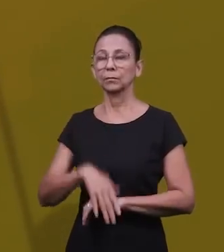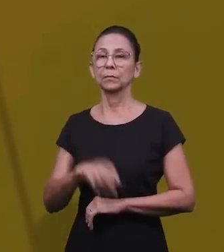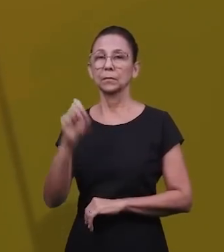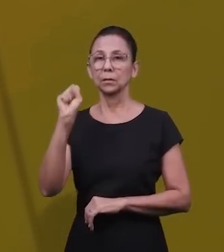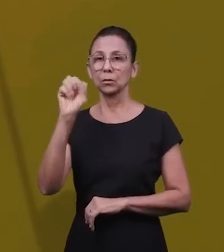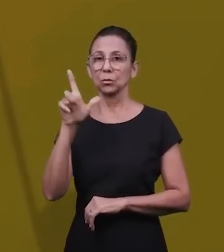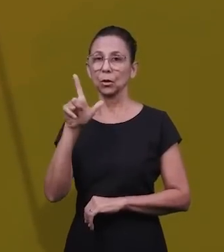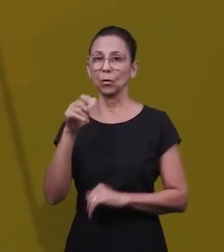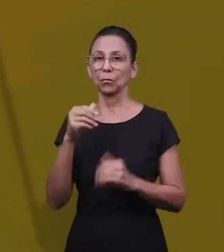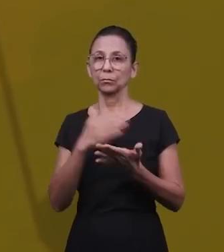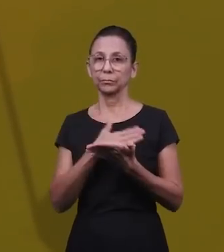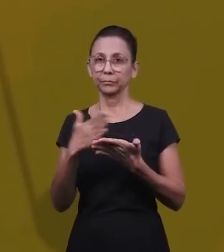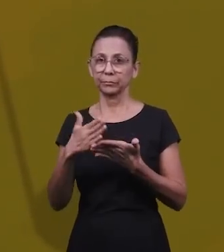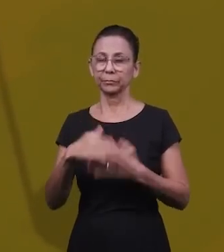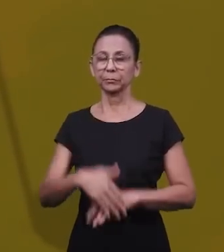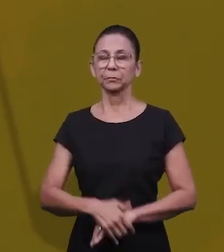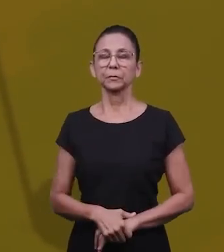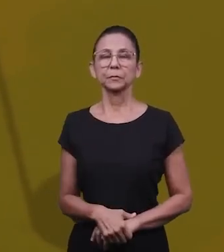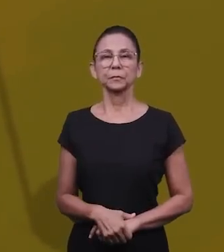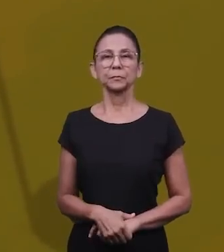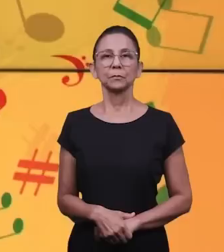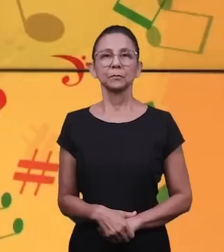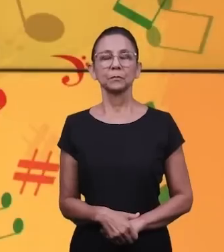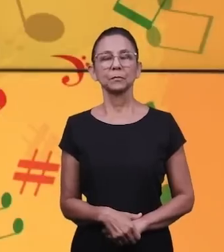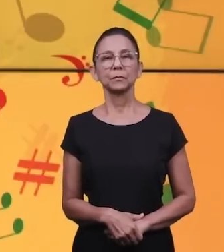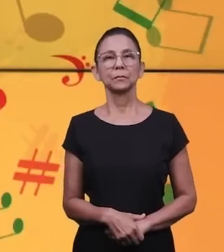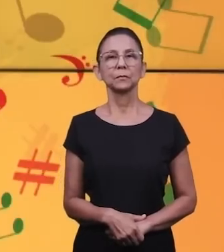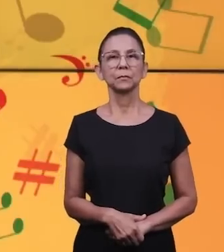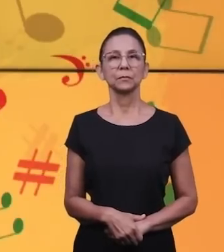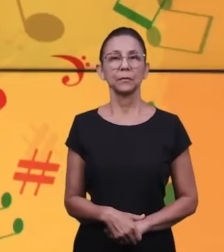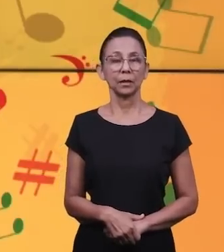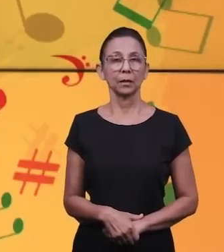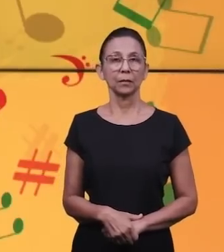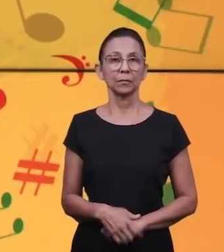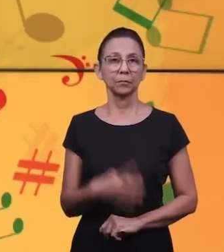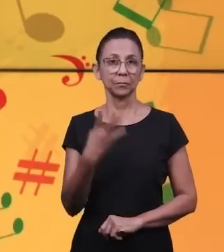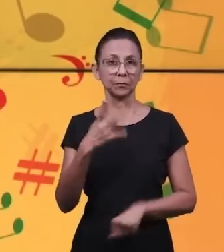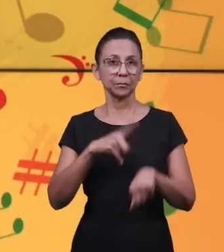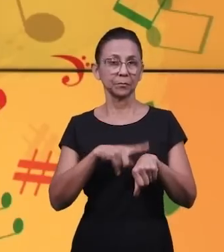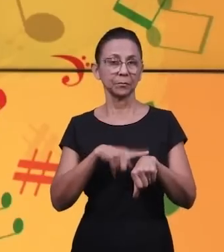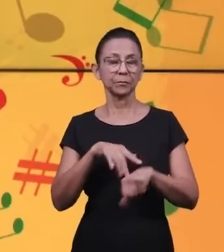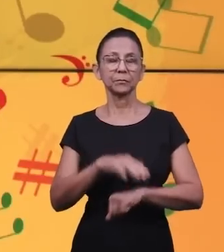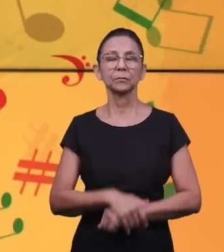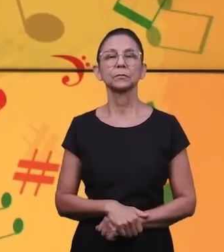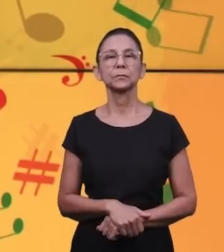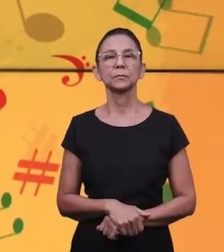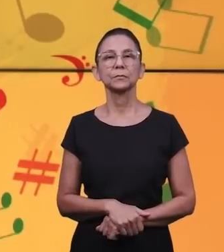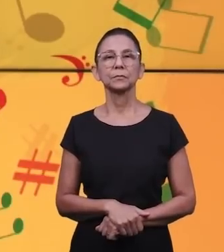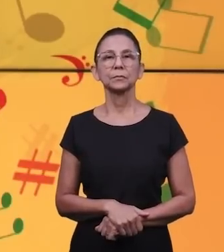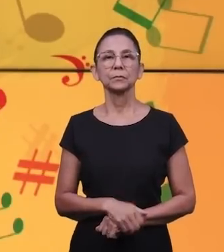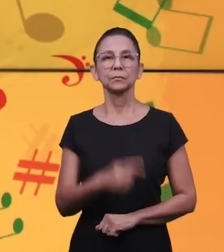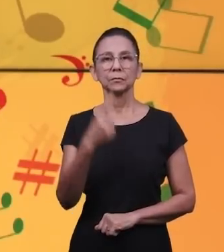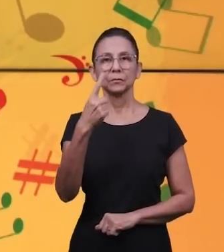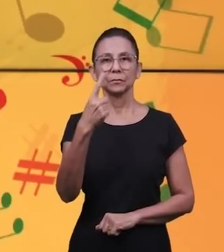dedo na nota Sol para começar. Vamos lá? Vou contar quatro tempos e vou